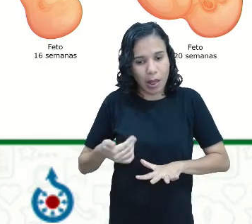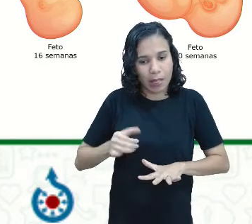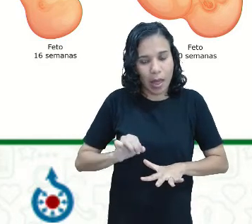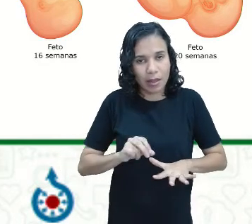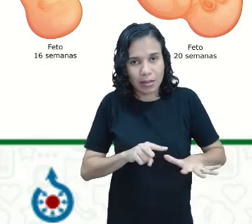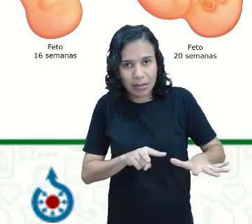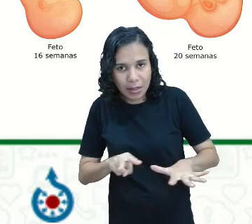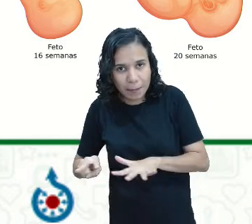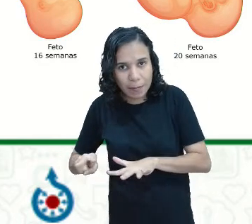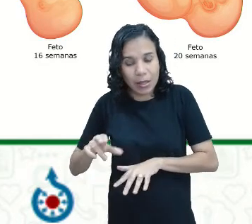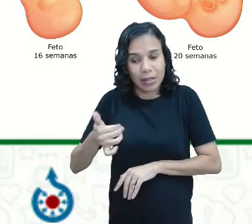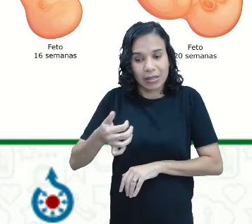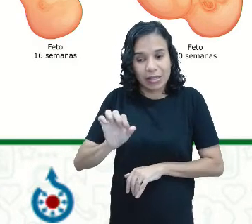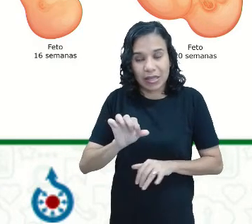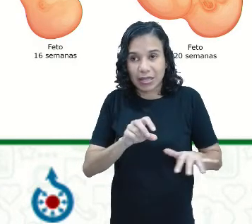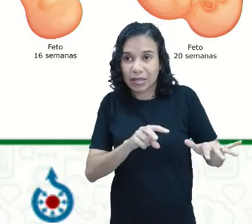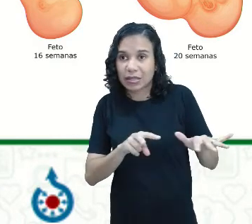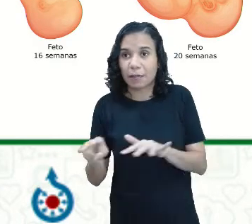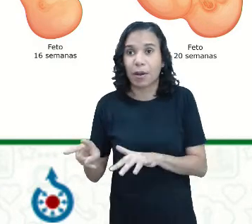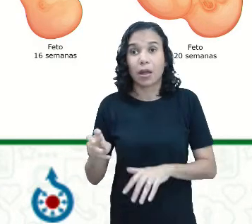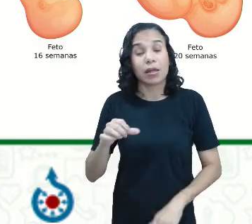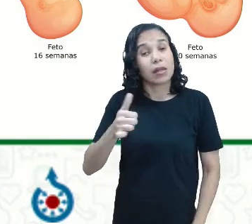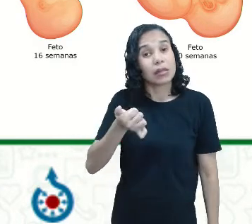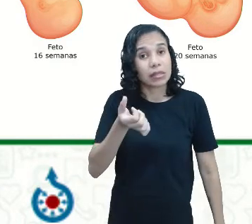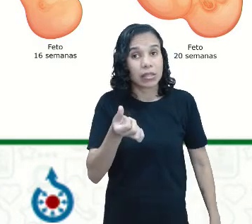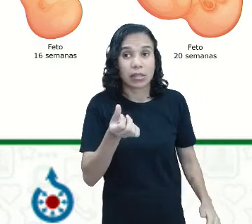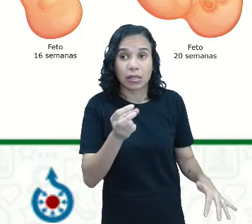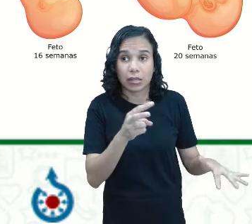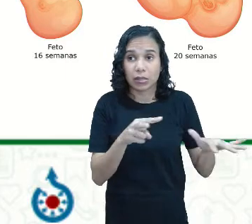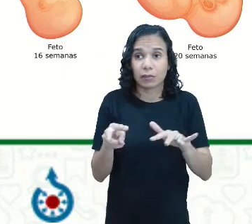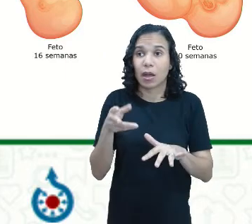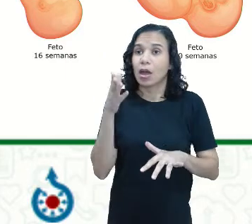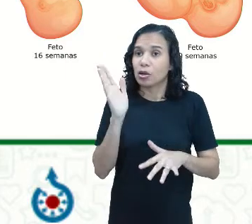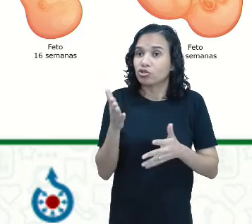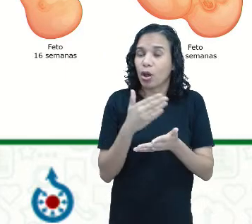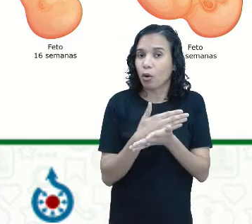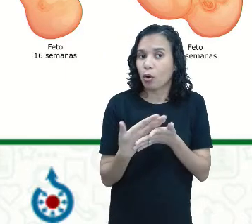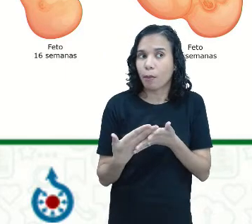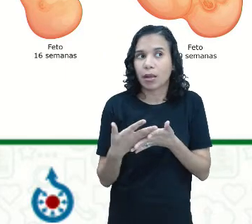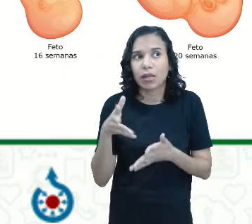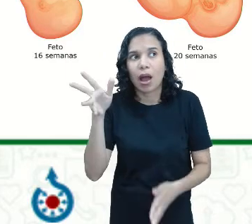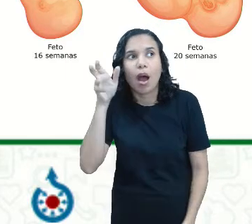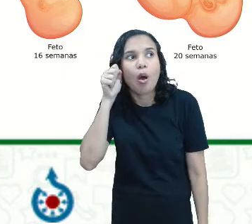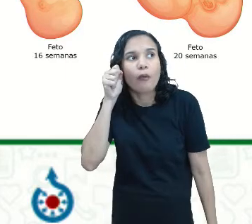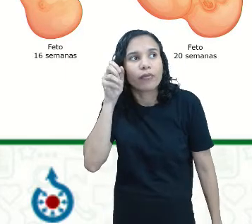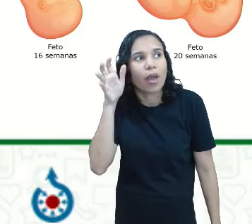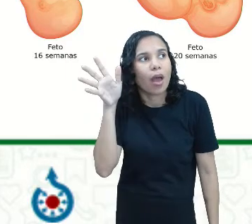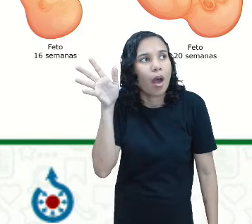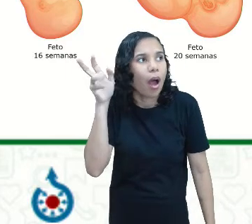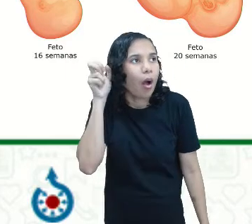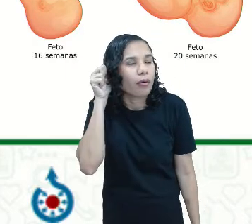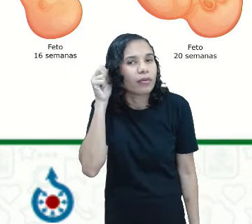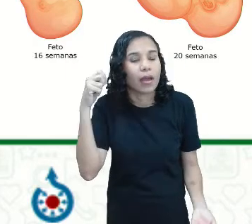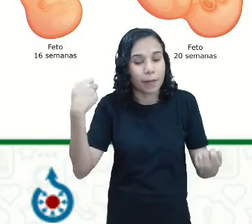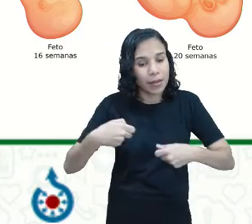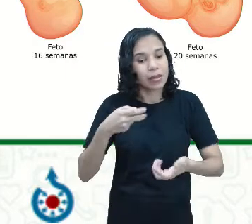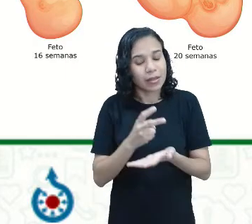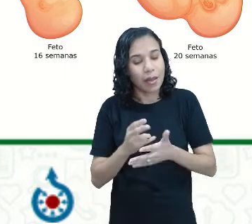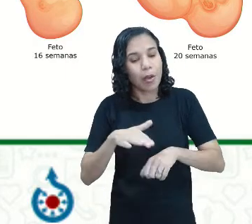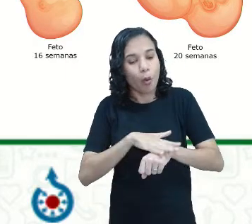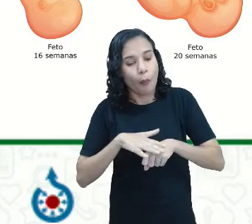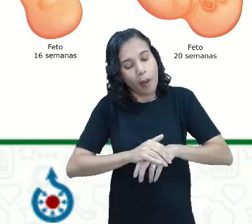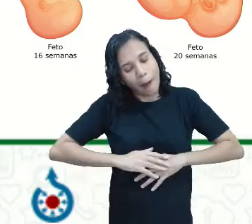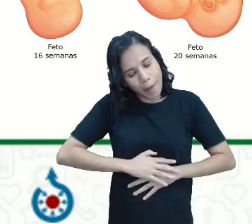semanas, 16 semanas, o feto com 16 semanas, ele já começa a escutar, gente. Por isso que precisamos falar com o nosso